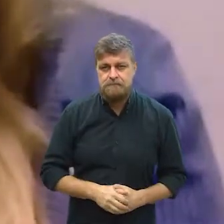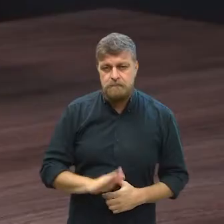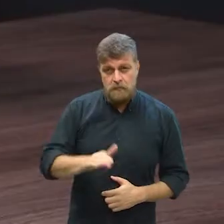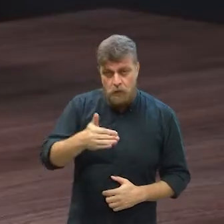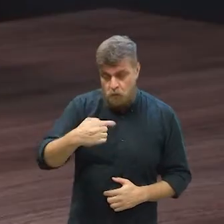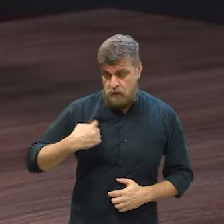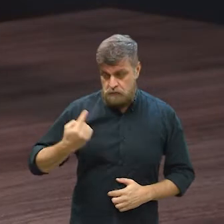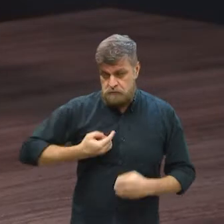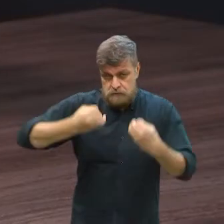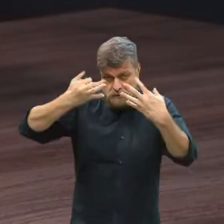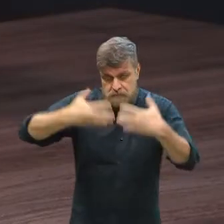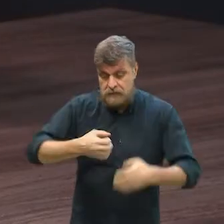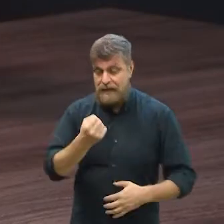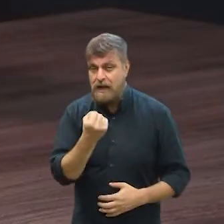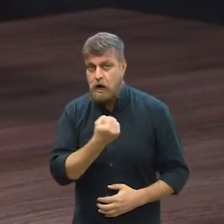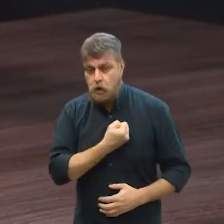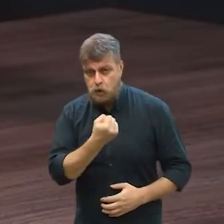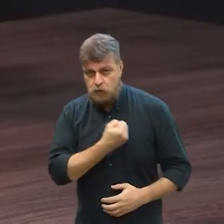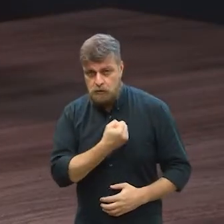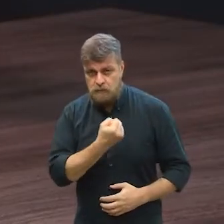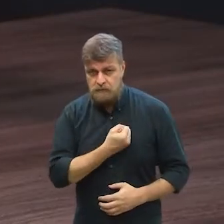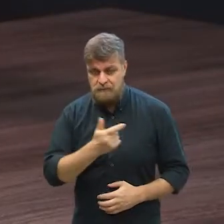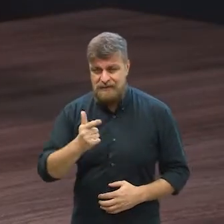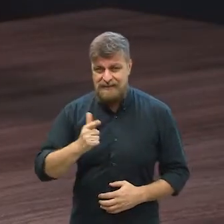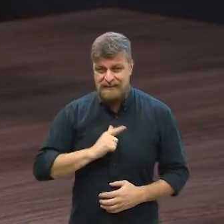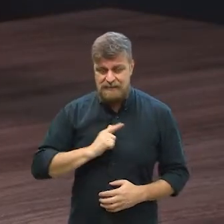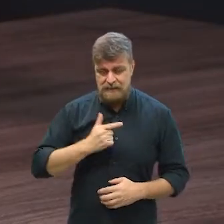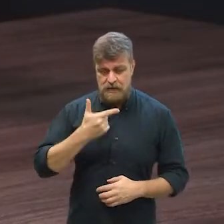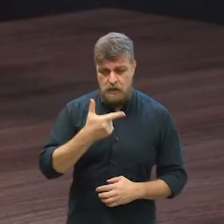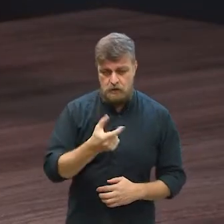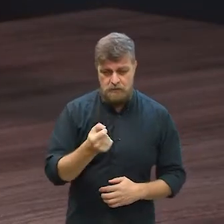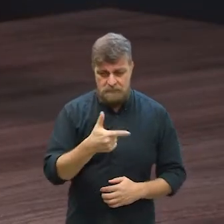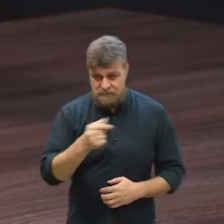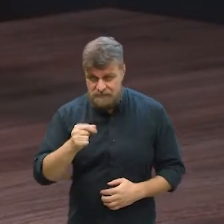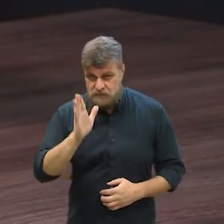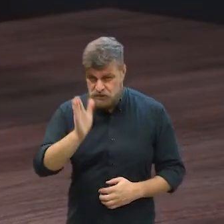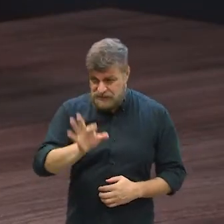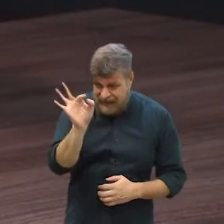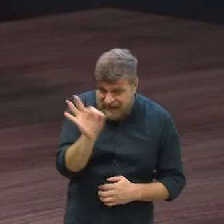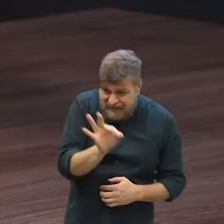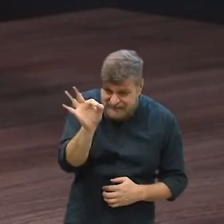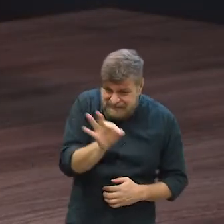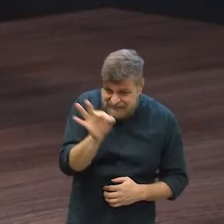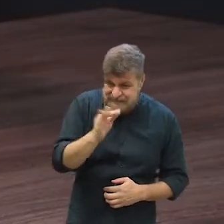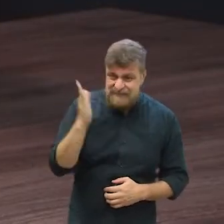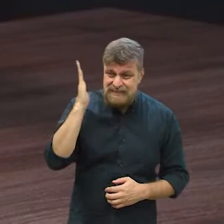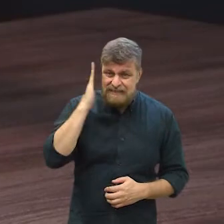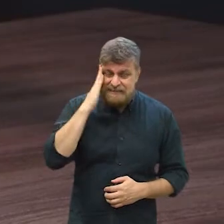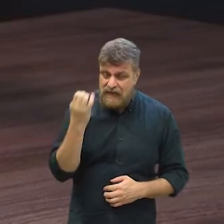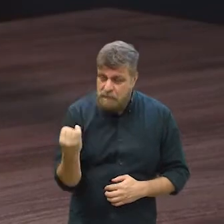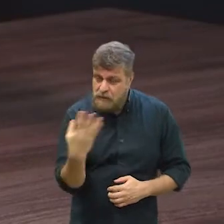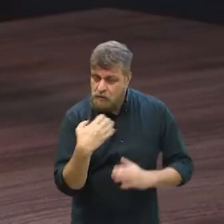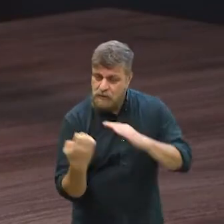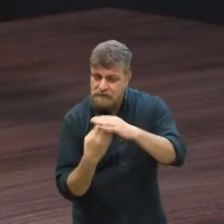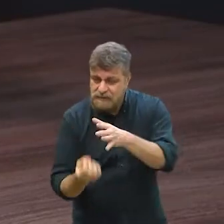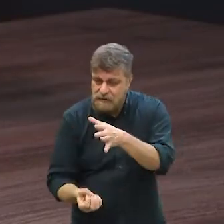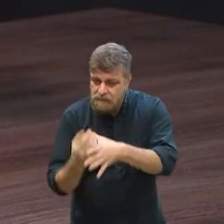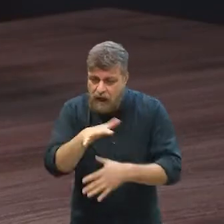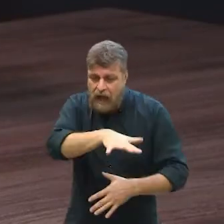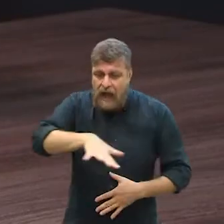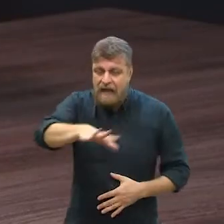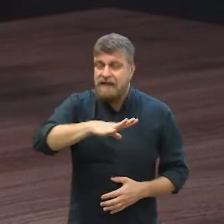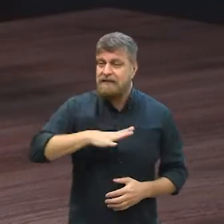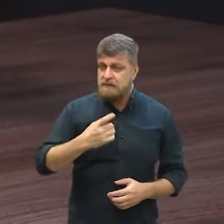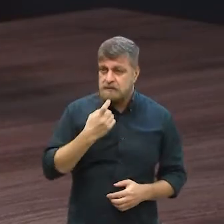bom? Quando a gente fala em números, a gente já tem 2020, essa estatística fechada. A gente pode falar um pouquinho da